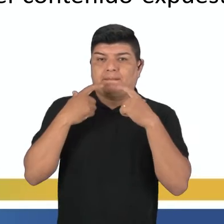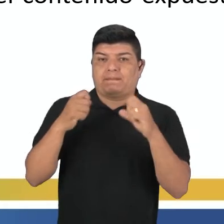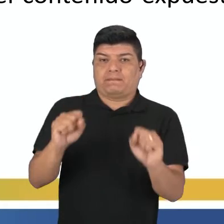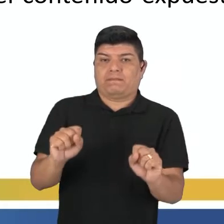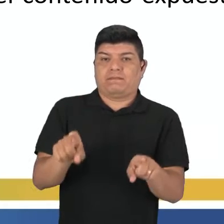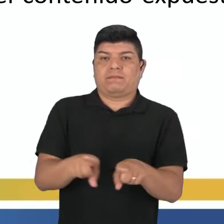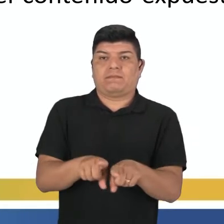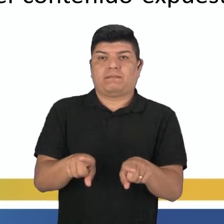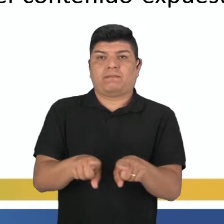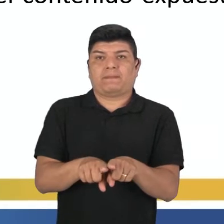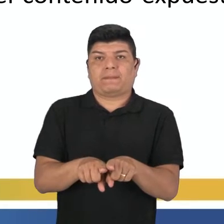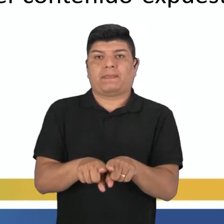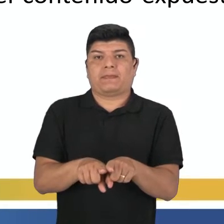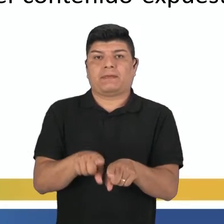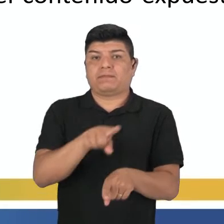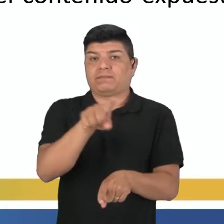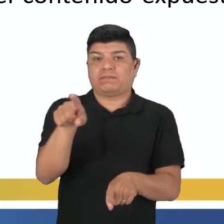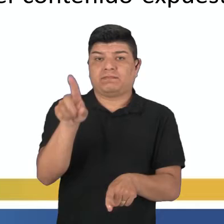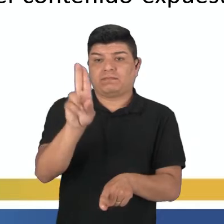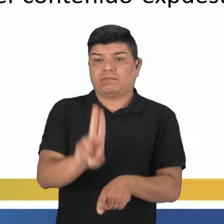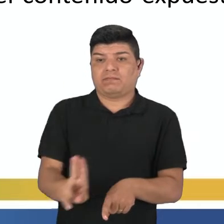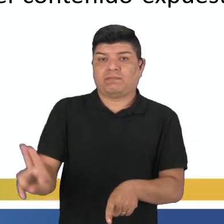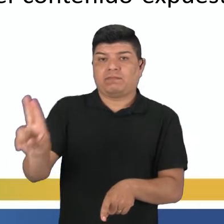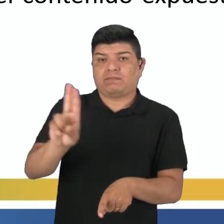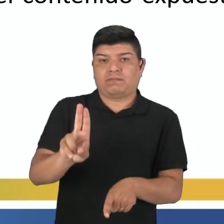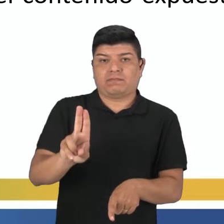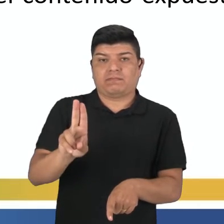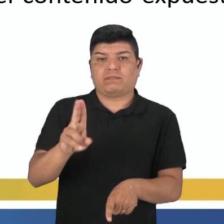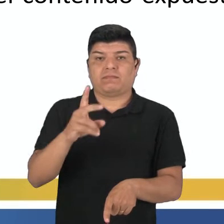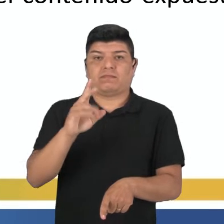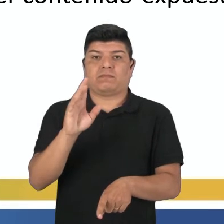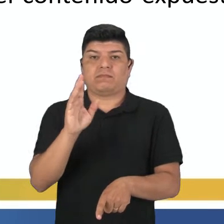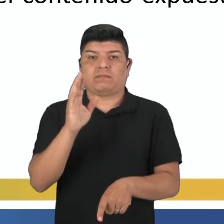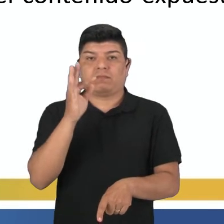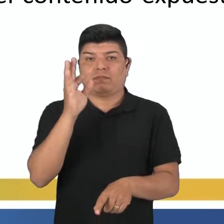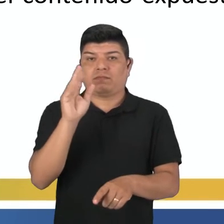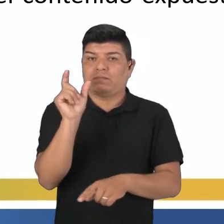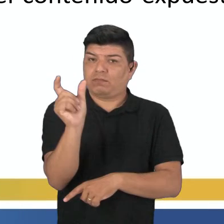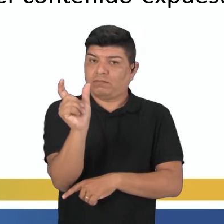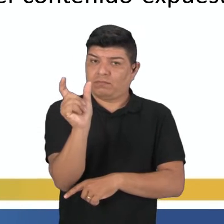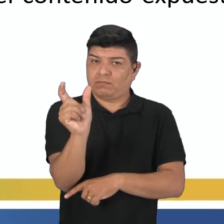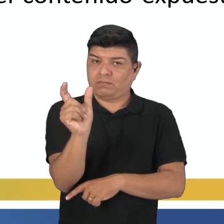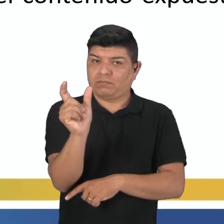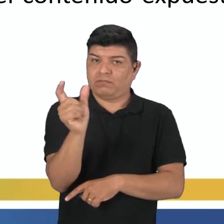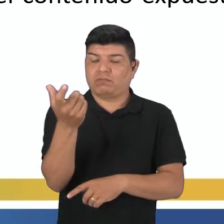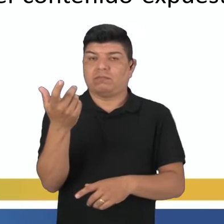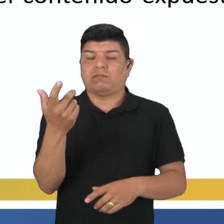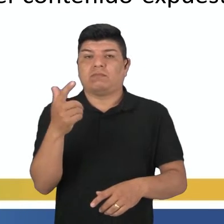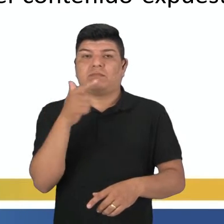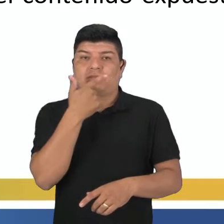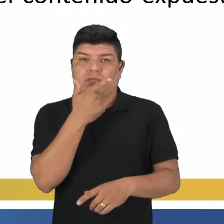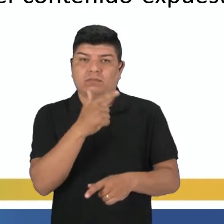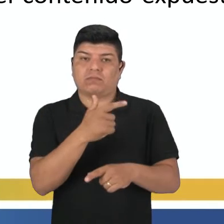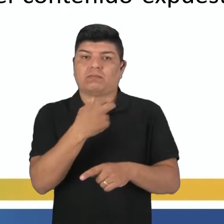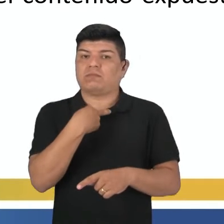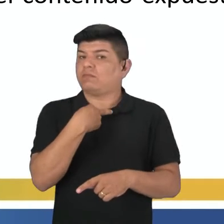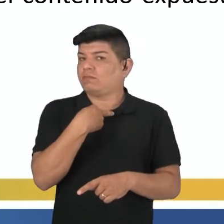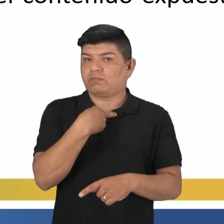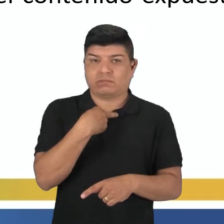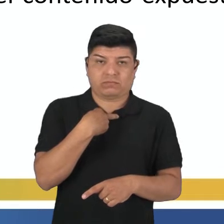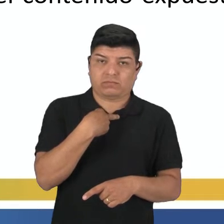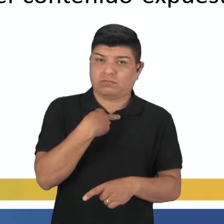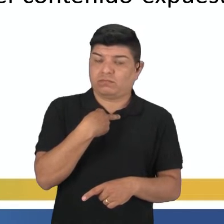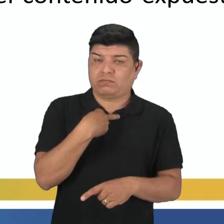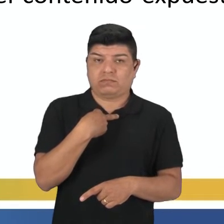né, você não vai utilizar metáforas, né, essa questão de gírias, toda essa questão de